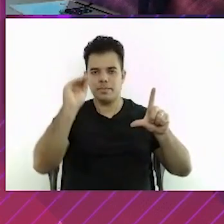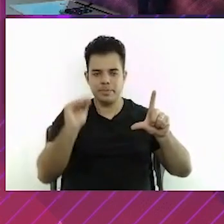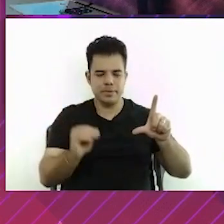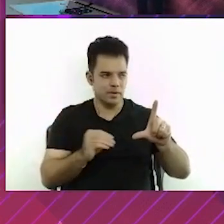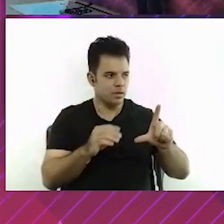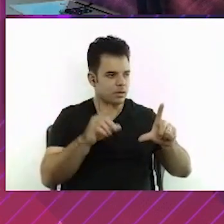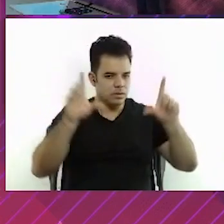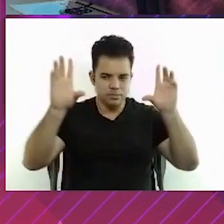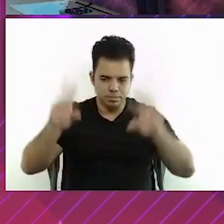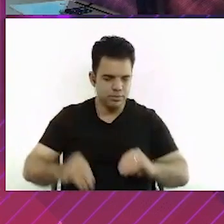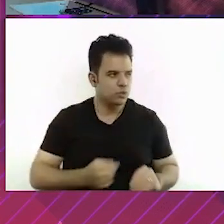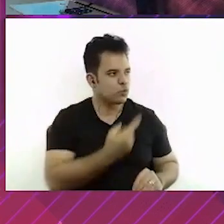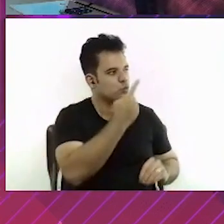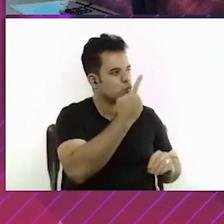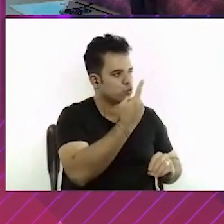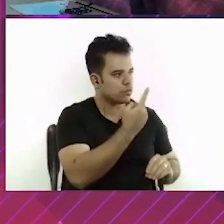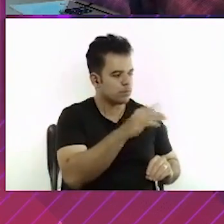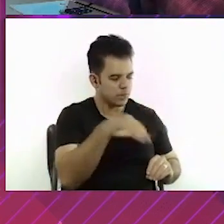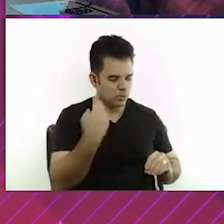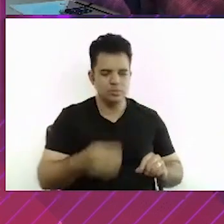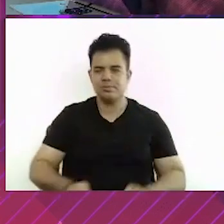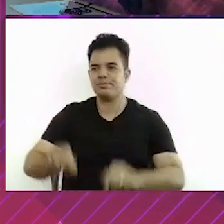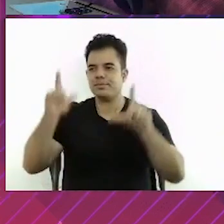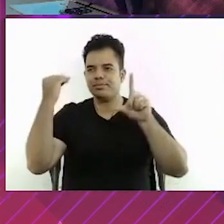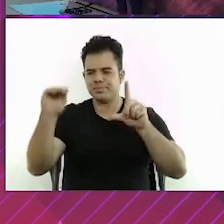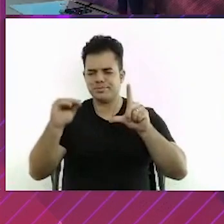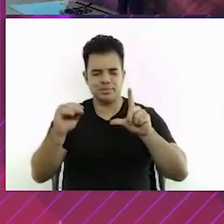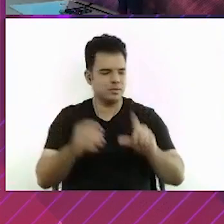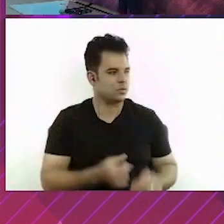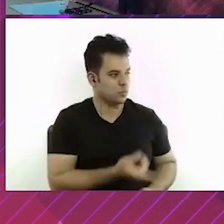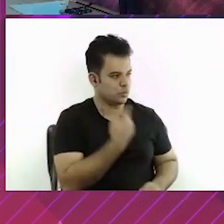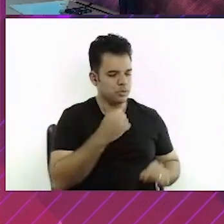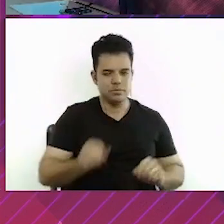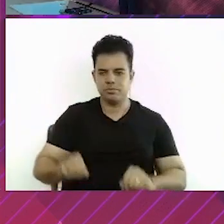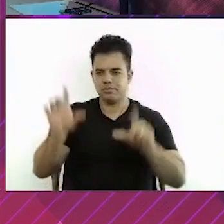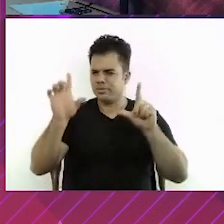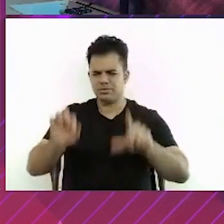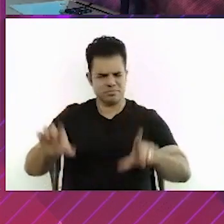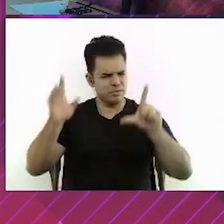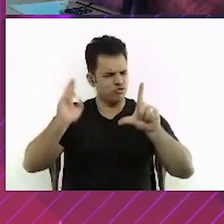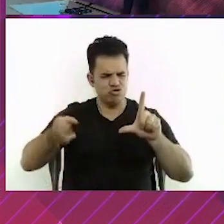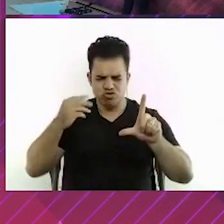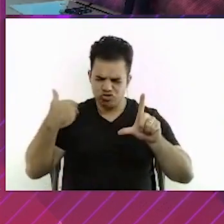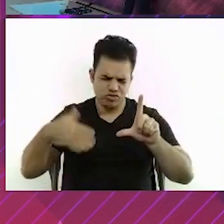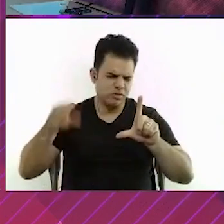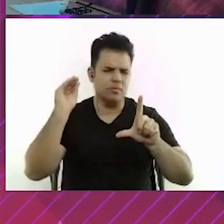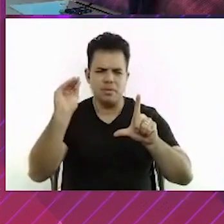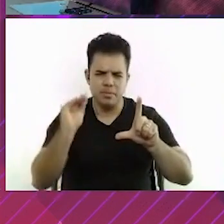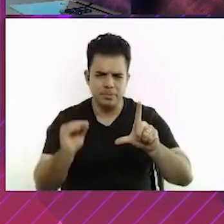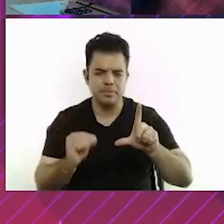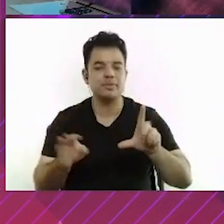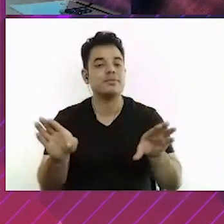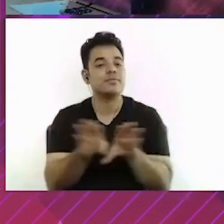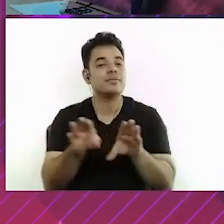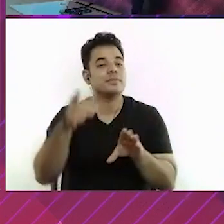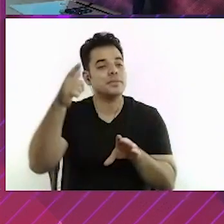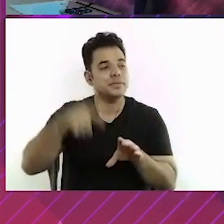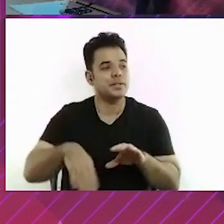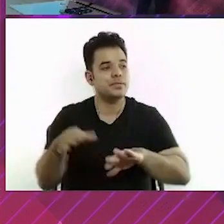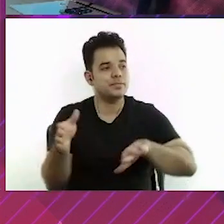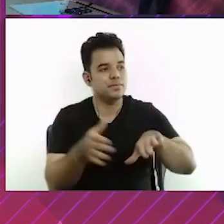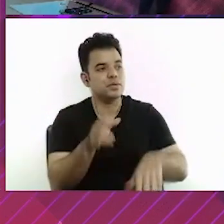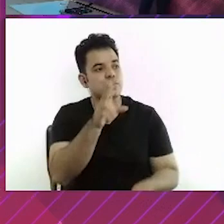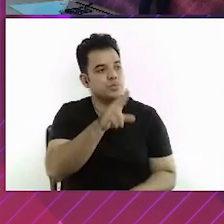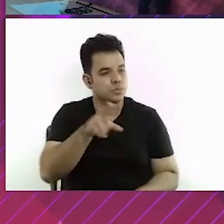enviar. E aqui a gente tem uma oportunidade bem interessante, que é a distribuição de trabalhos usando o